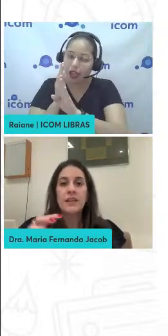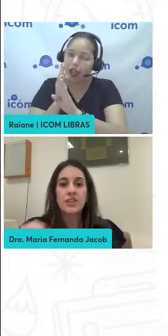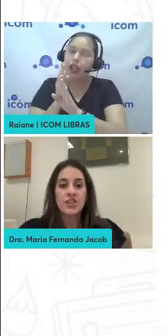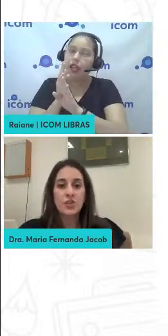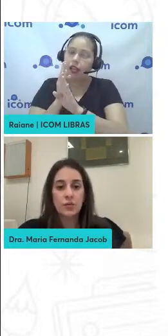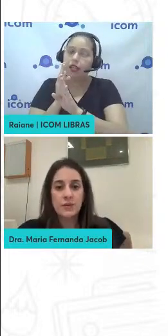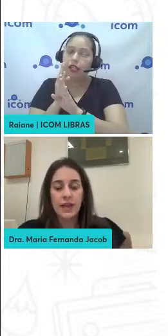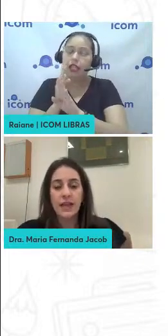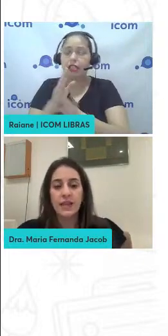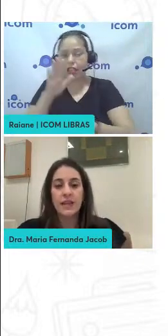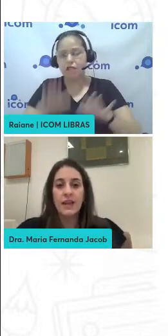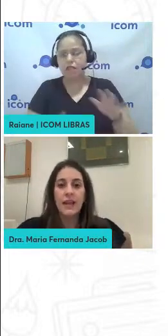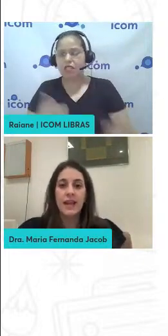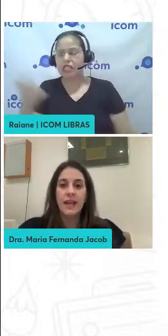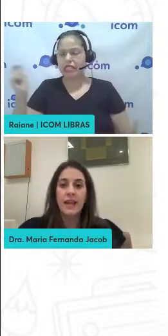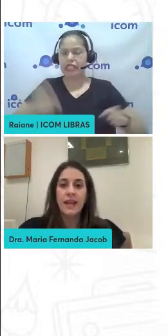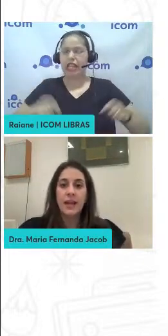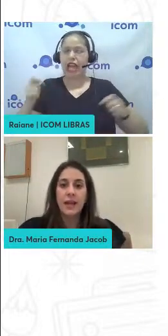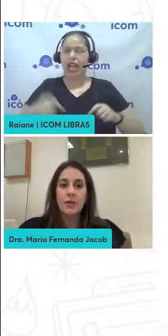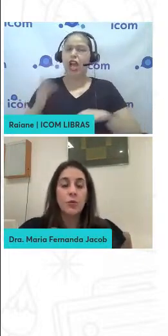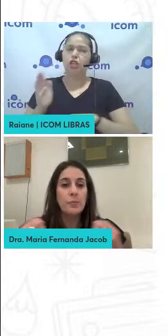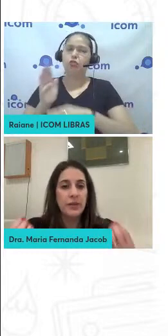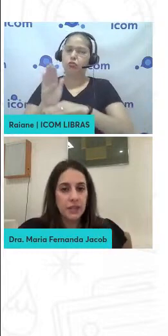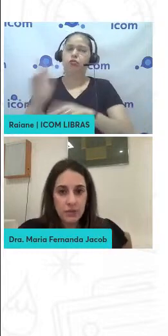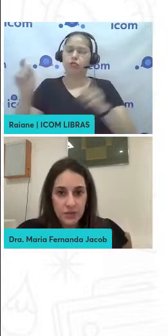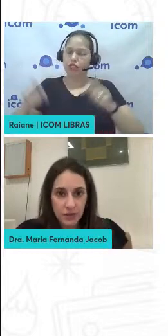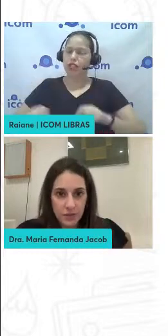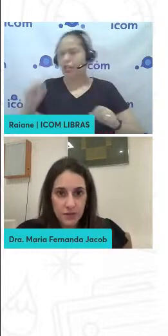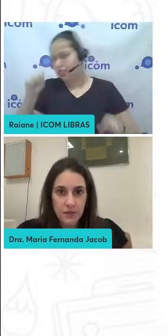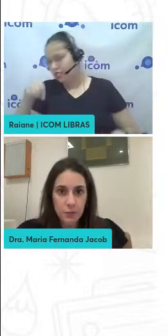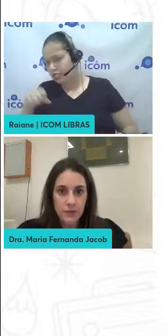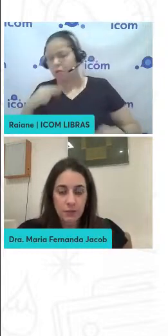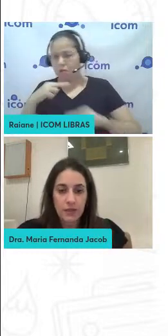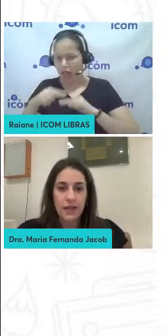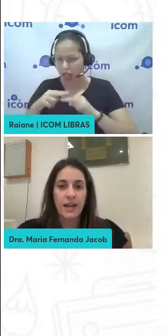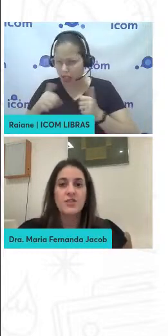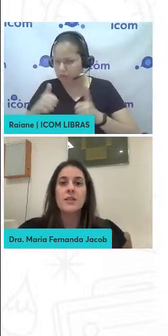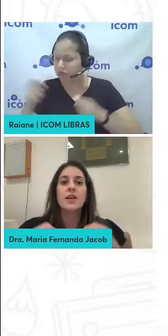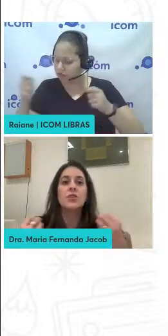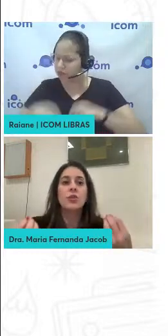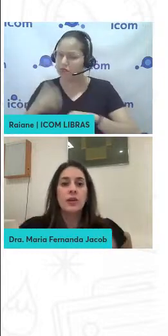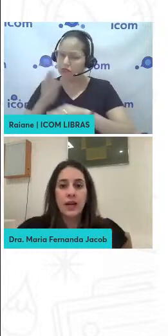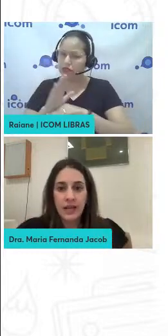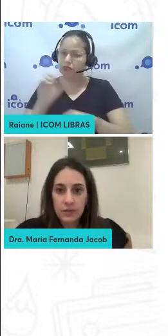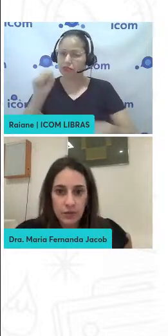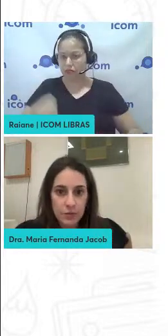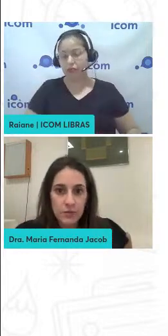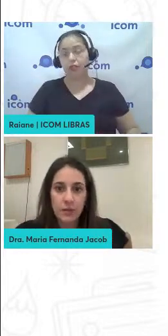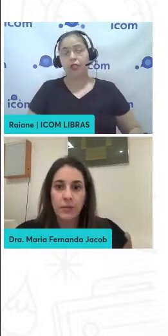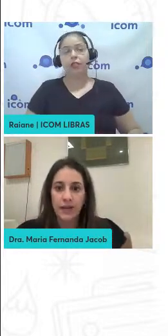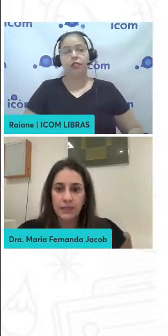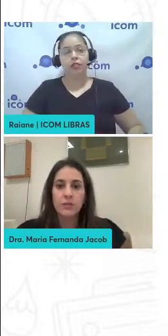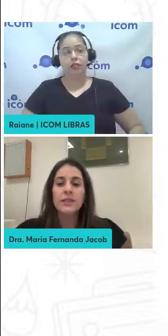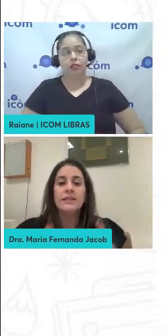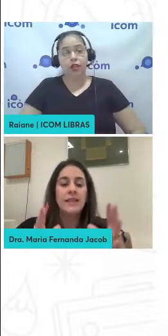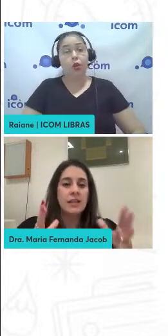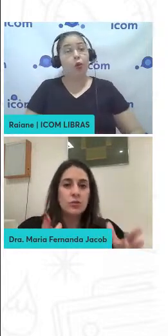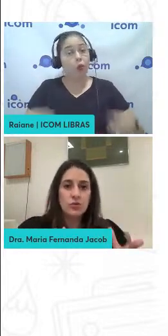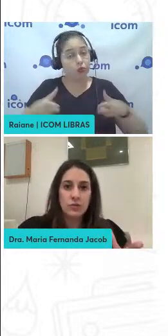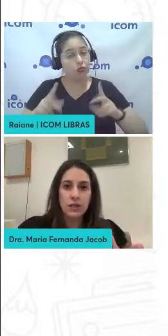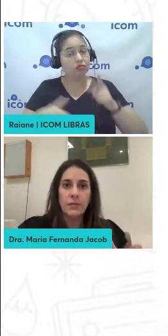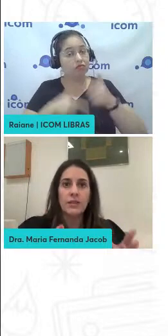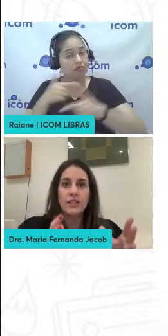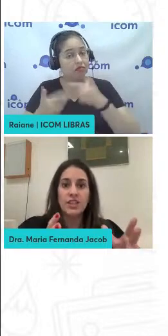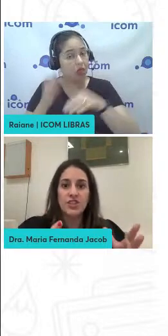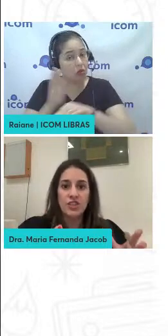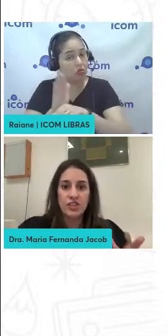situação que a gente consegue cumprir com as nossas responsabilidades, tocar o nosso trabalho dentro